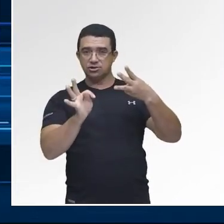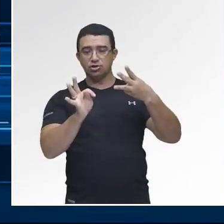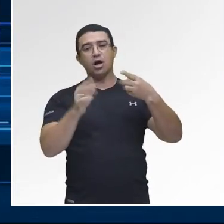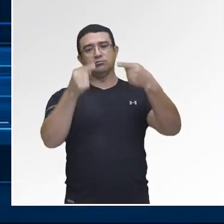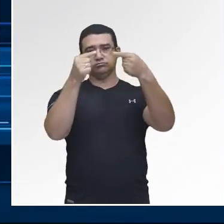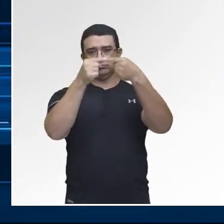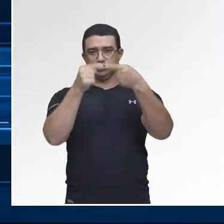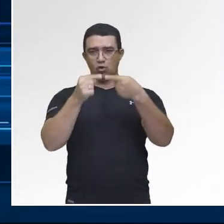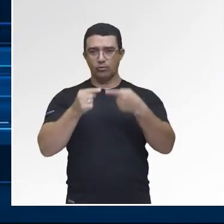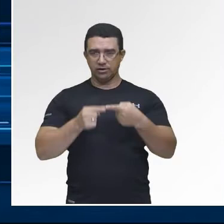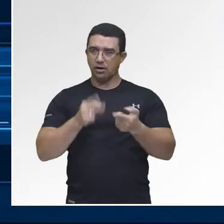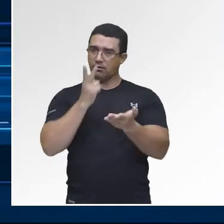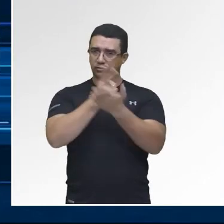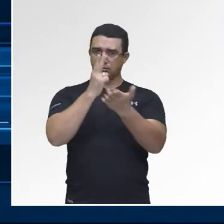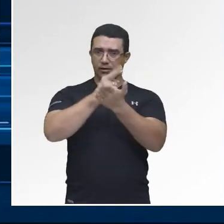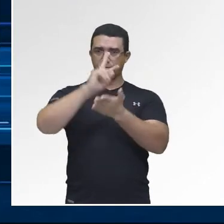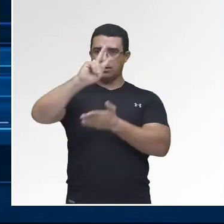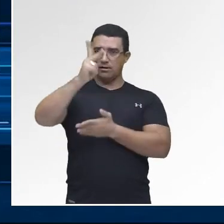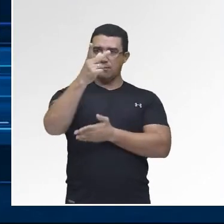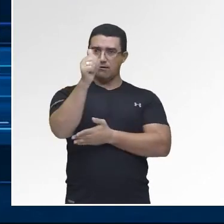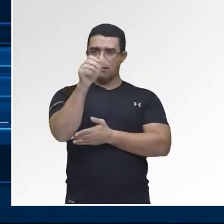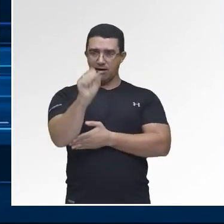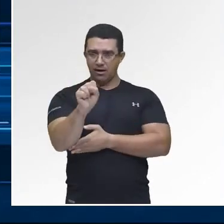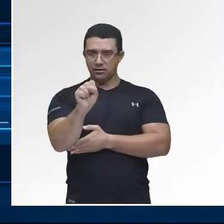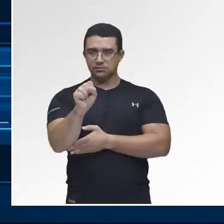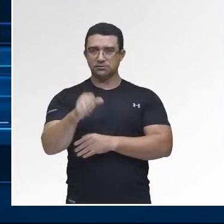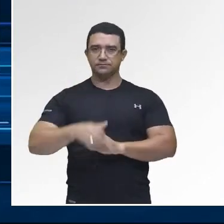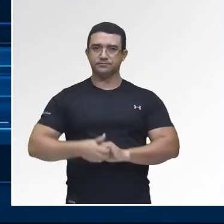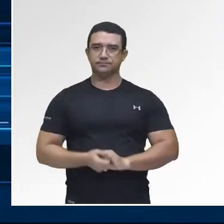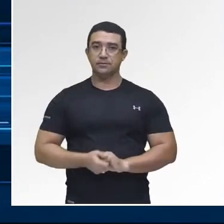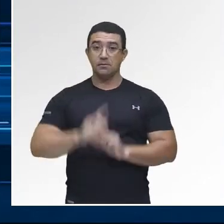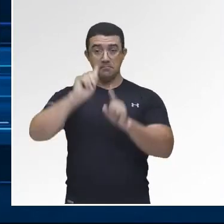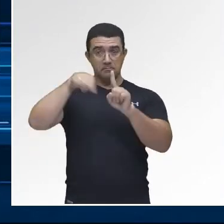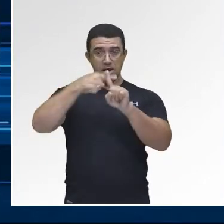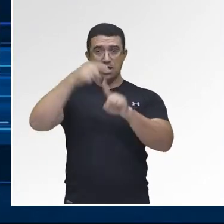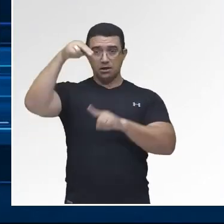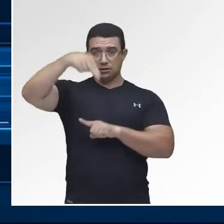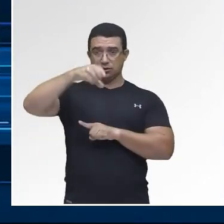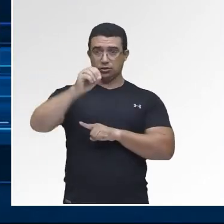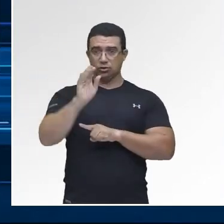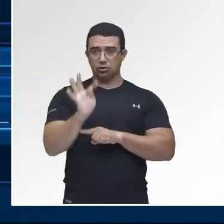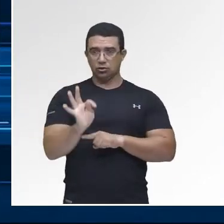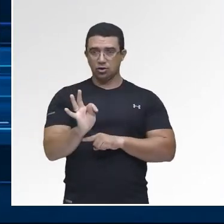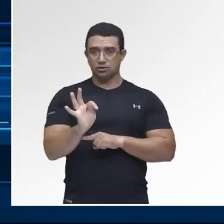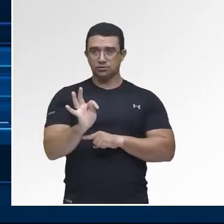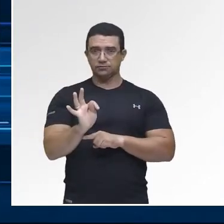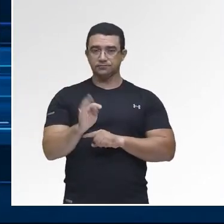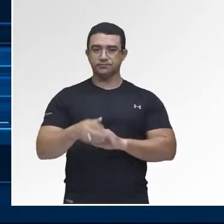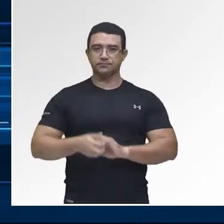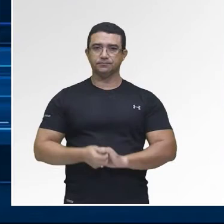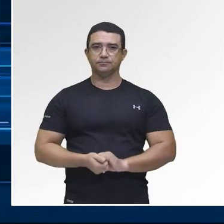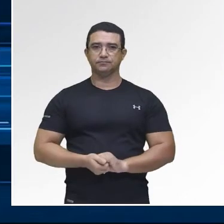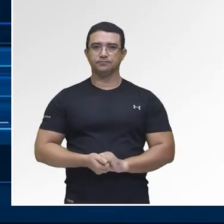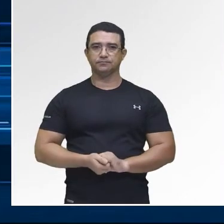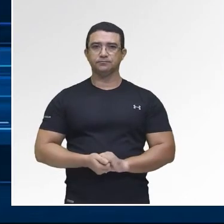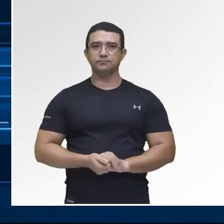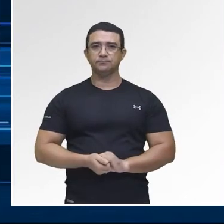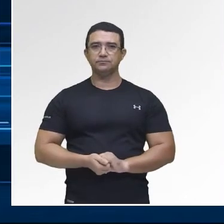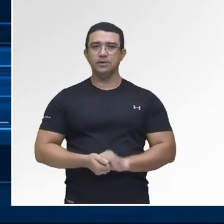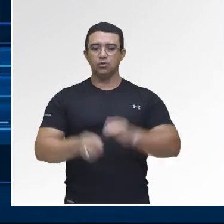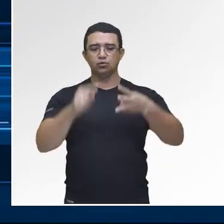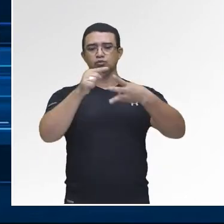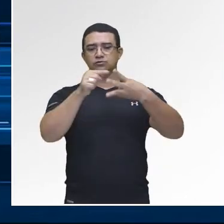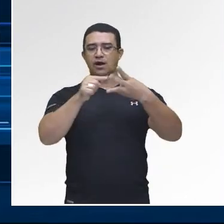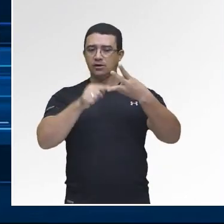que é ele ou ela, né, para coisas, objetos e animais. Também, né, ele é terceira pessoa do singular